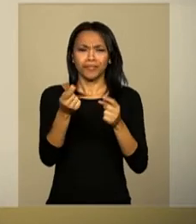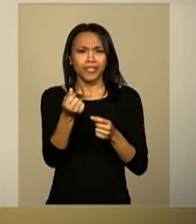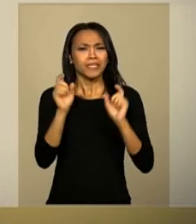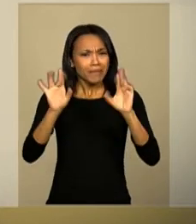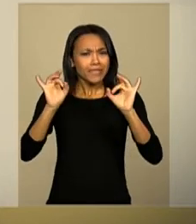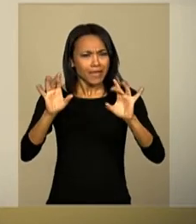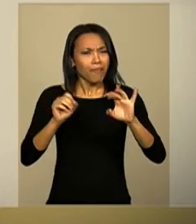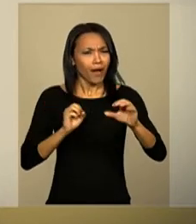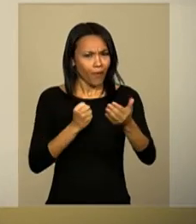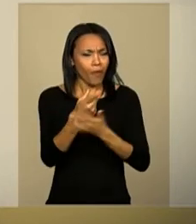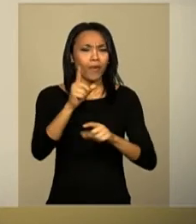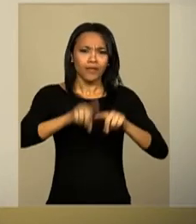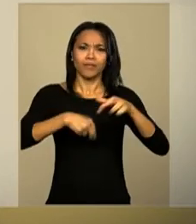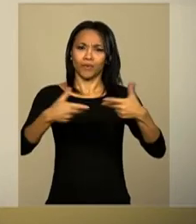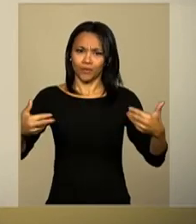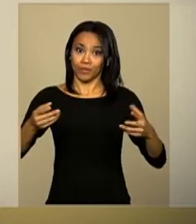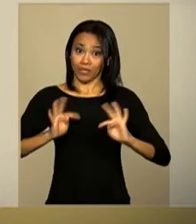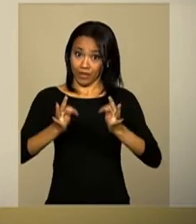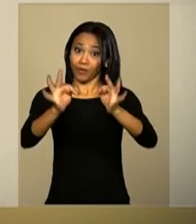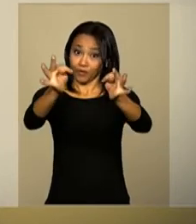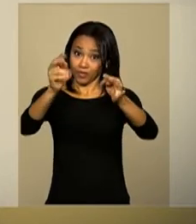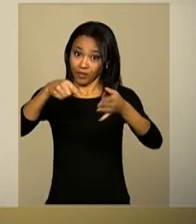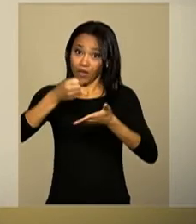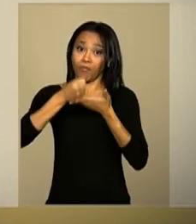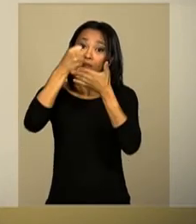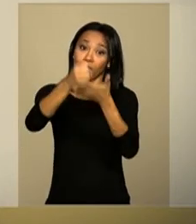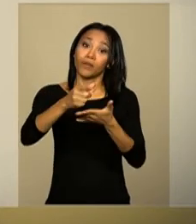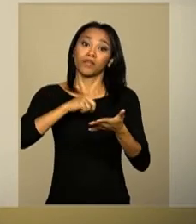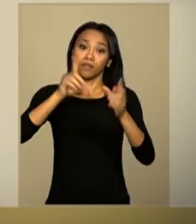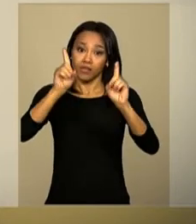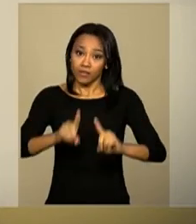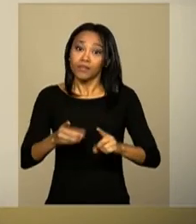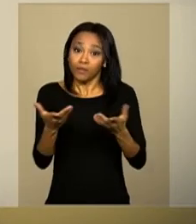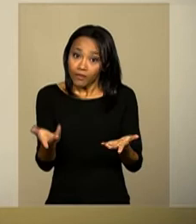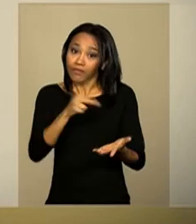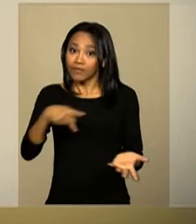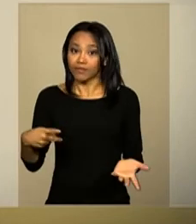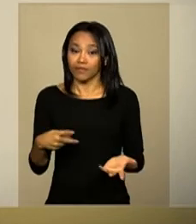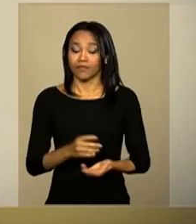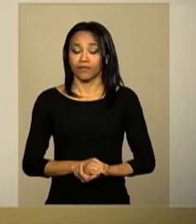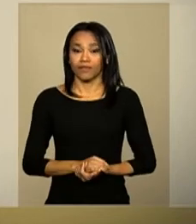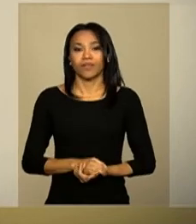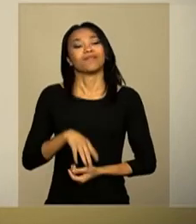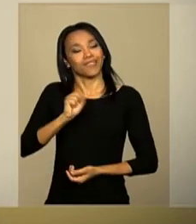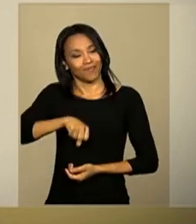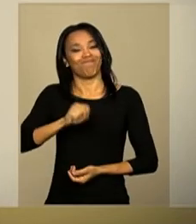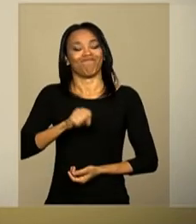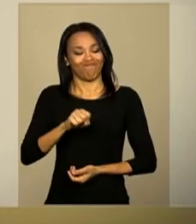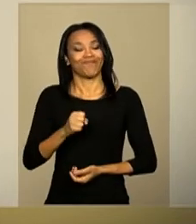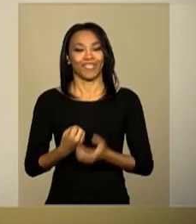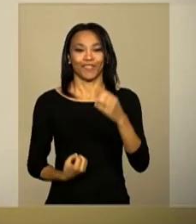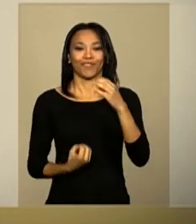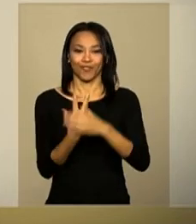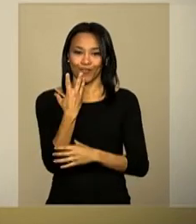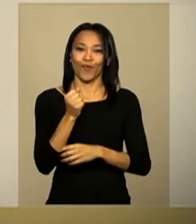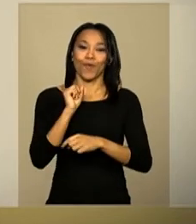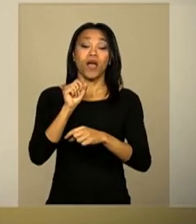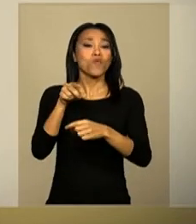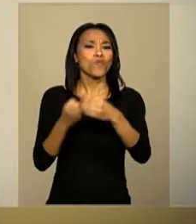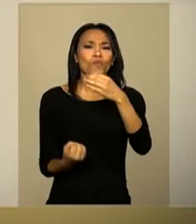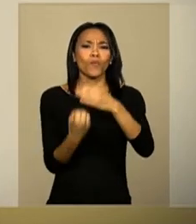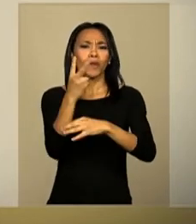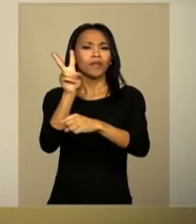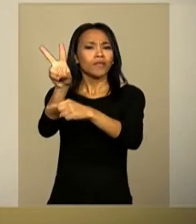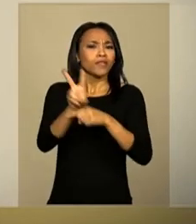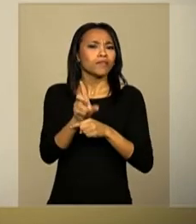para compra desses produtos de tecnologia assistiva para as pessoas com deficiência não é presidente é assim Max criou sim é uma